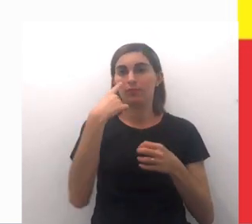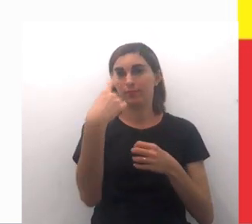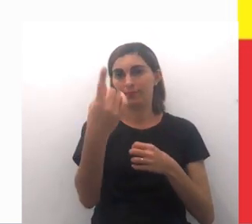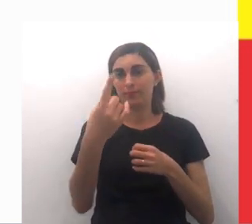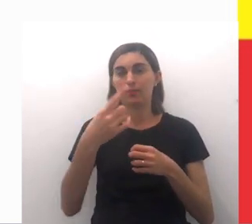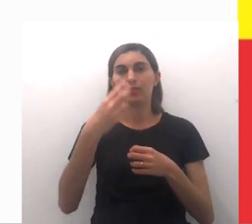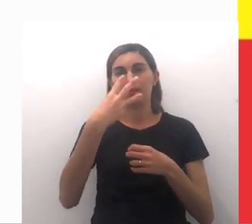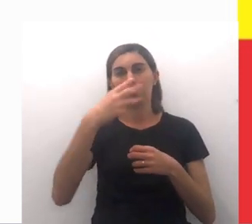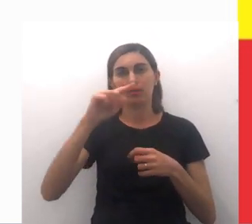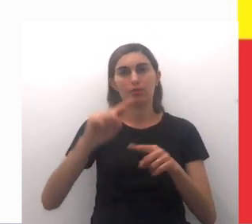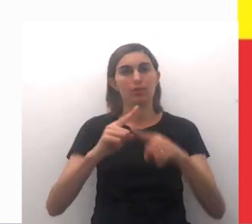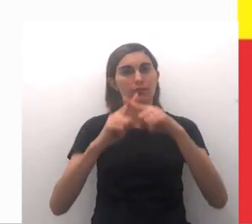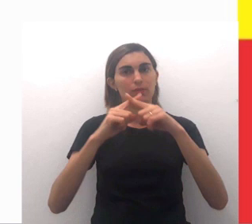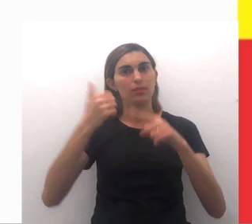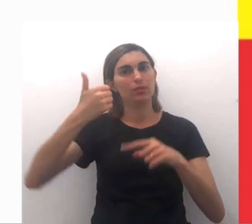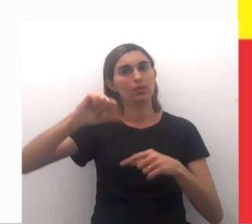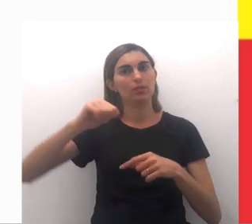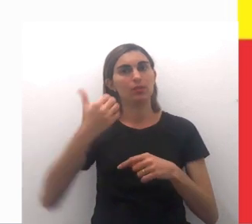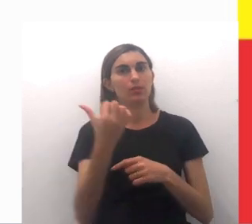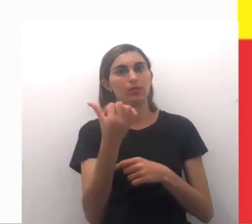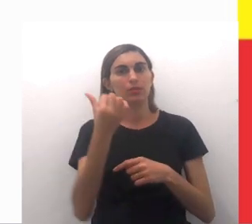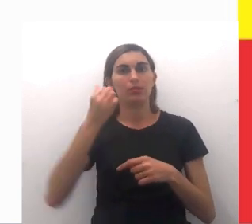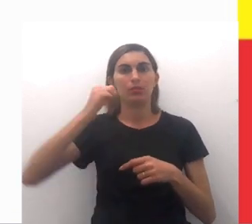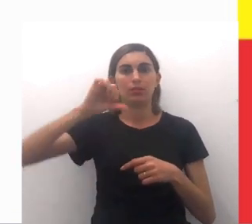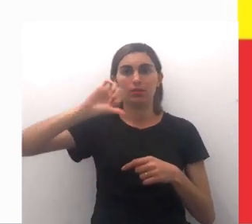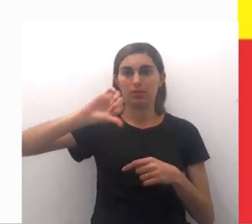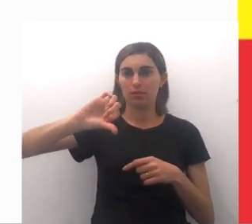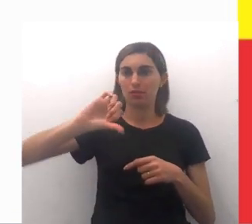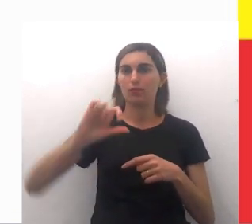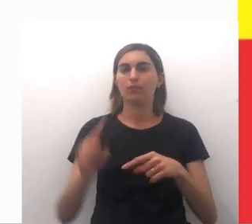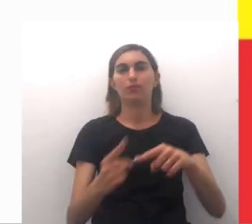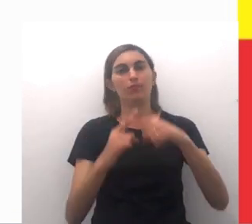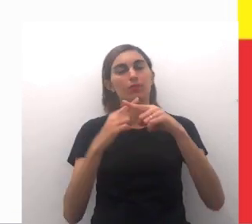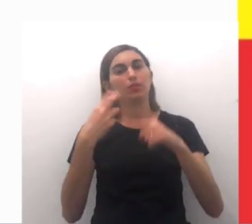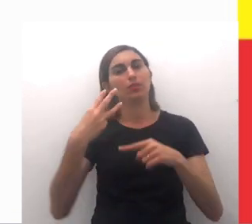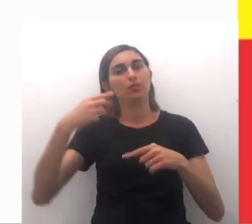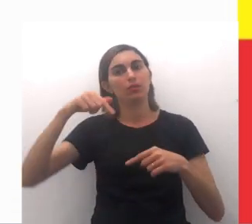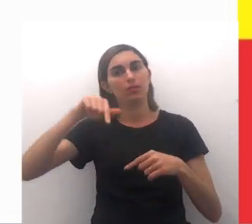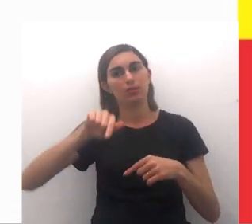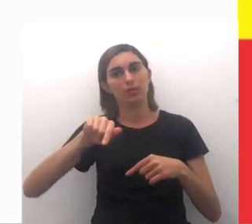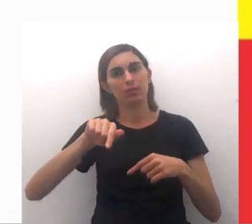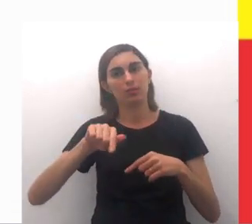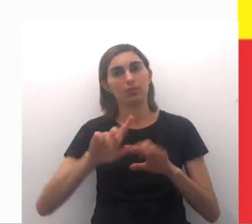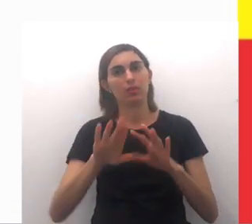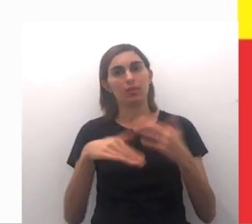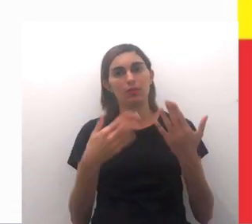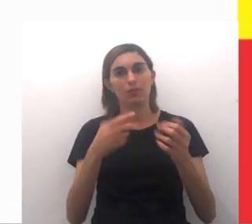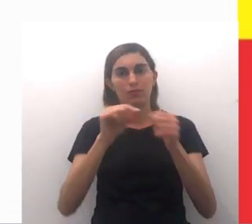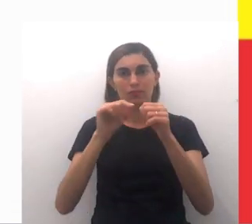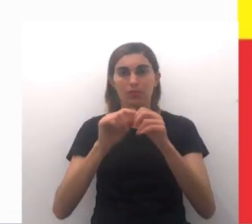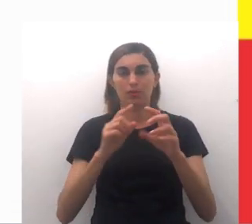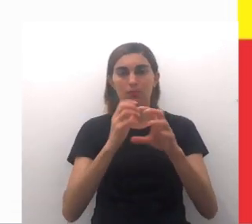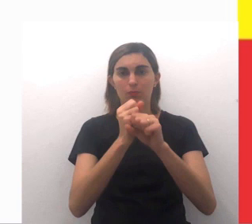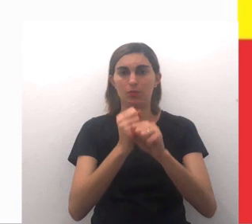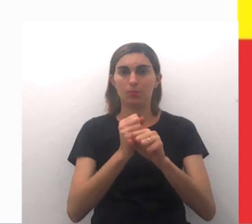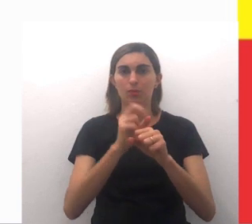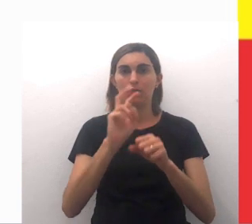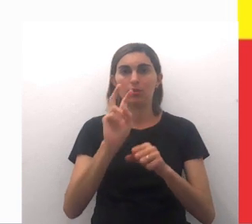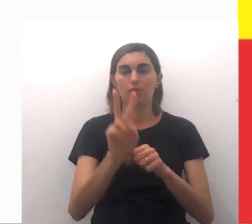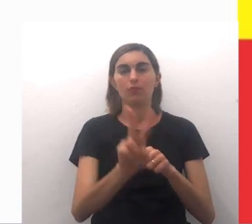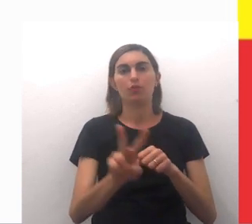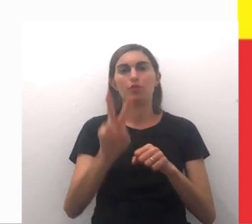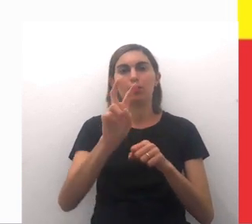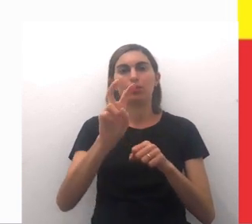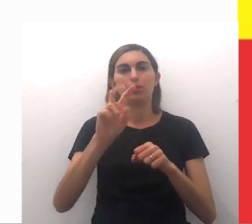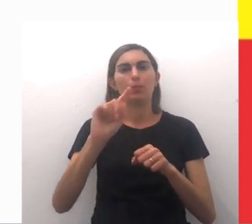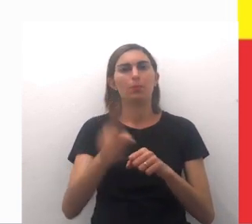aí, fica 3 vezes 13 vezes 13, 169 vezes 37. Realizando essa multiplicação,